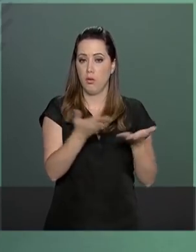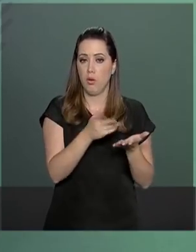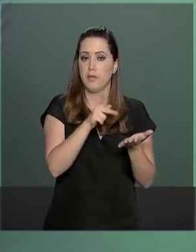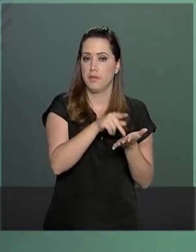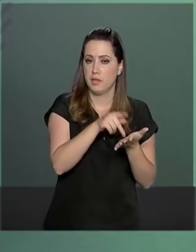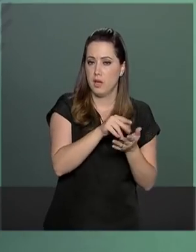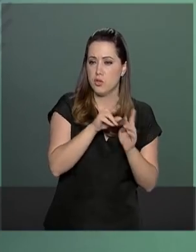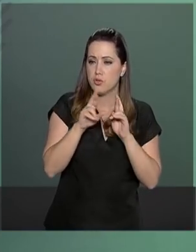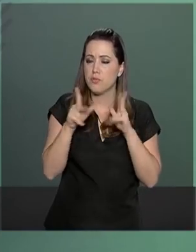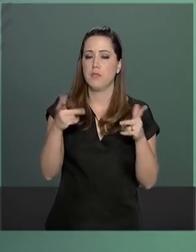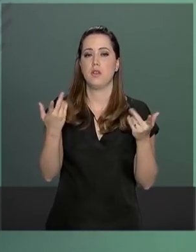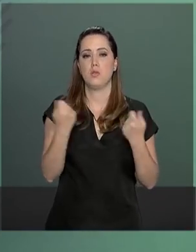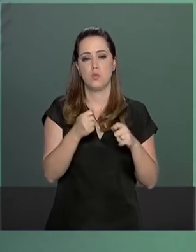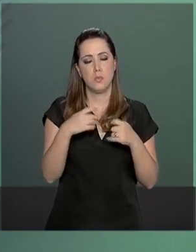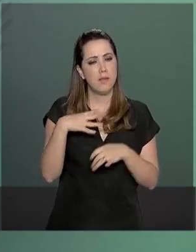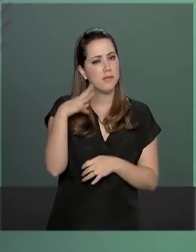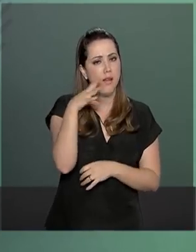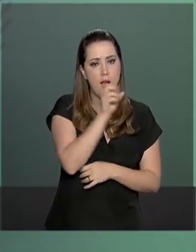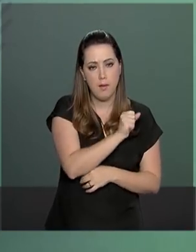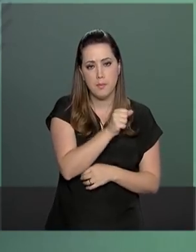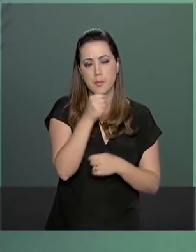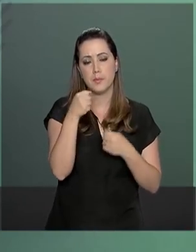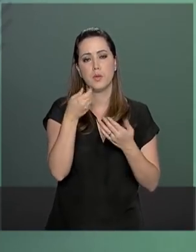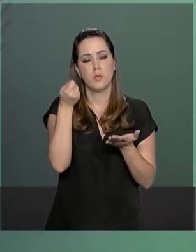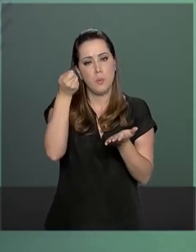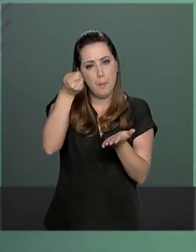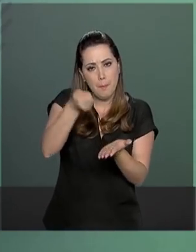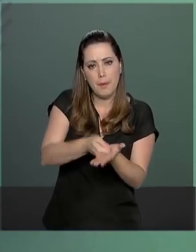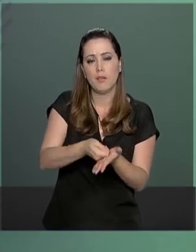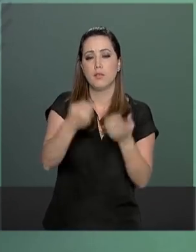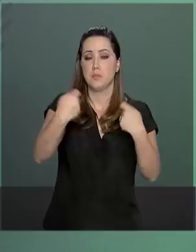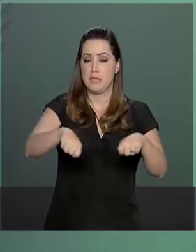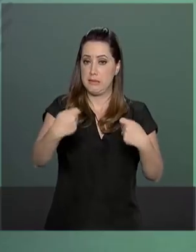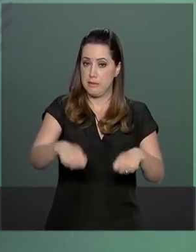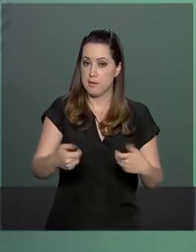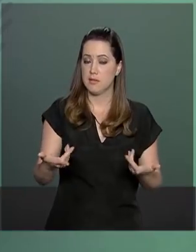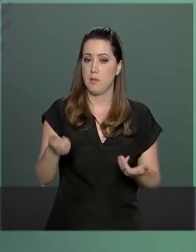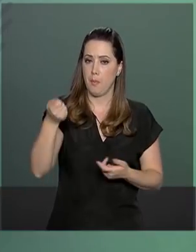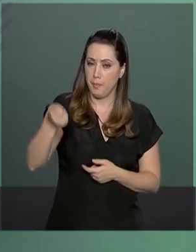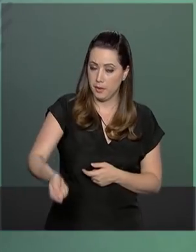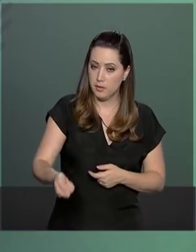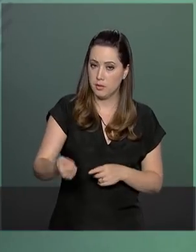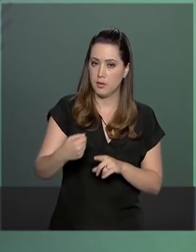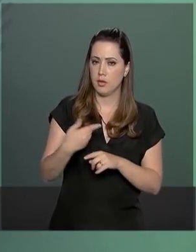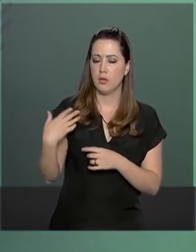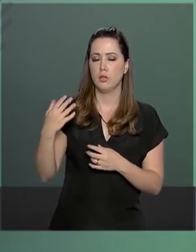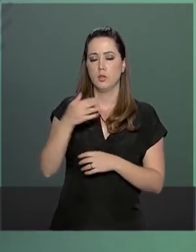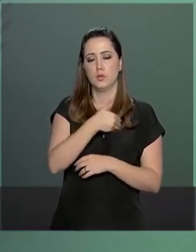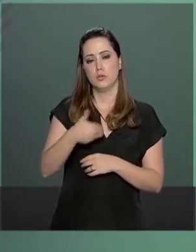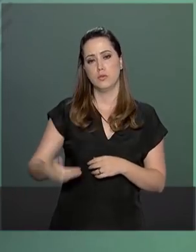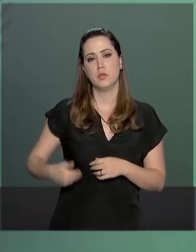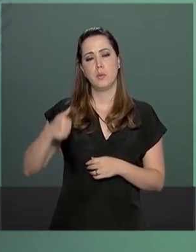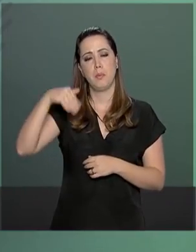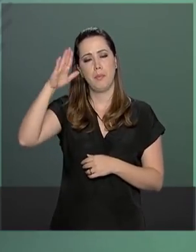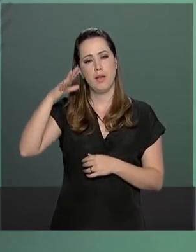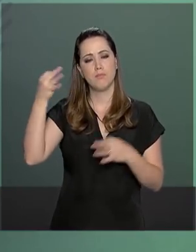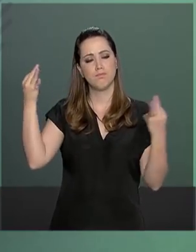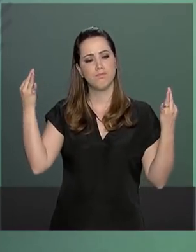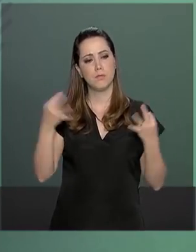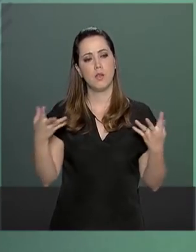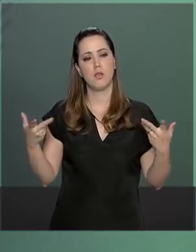dando mais agilidade no cumprimento das penas tornando o estado mais eficiente e